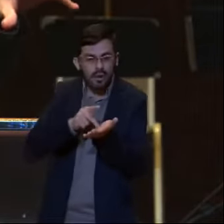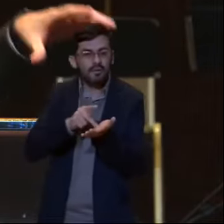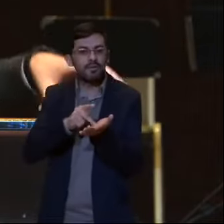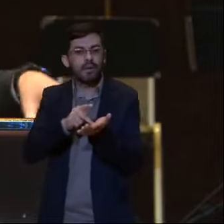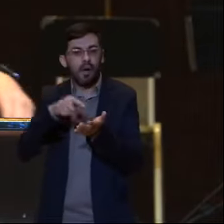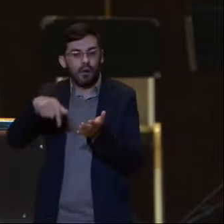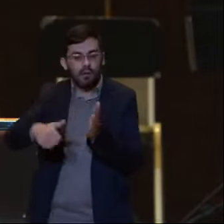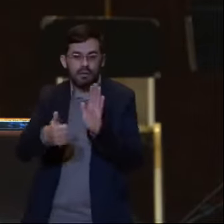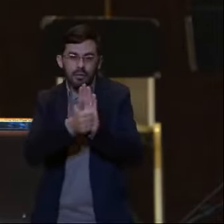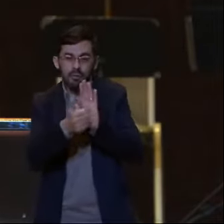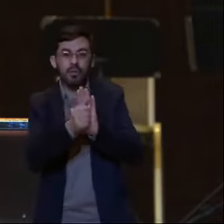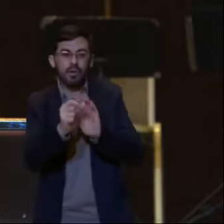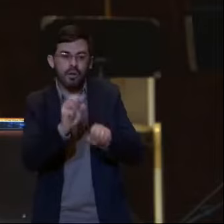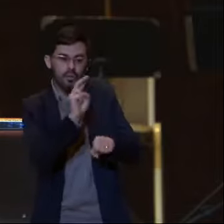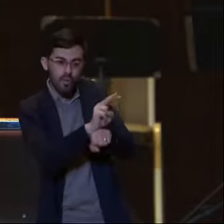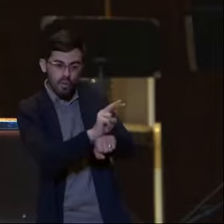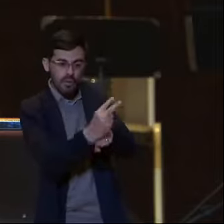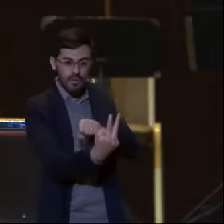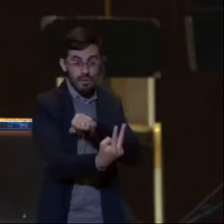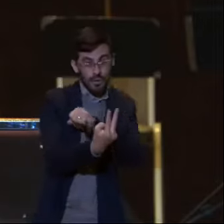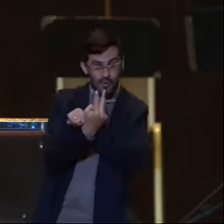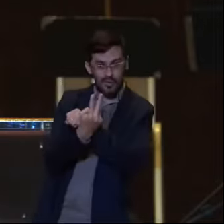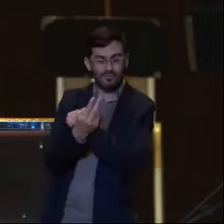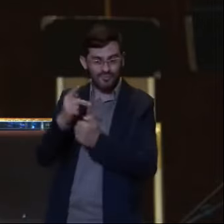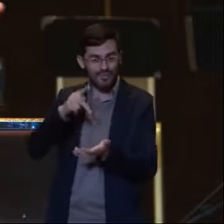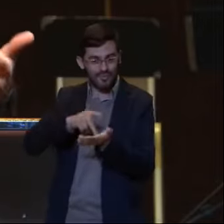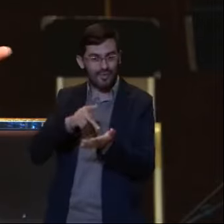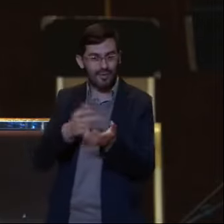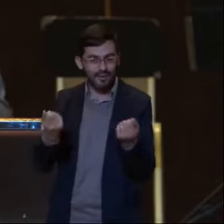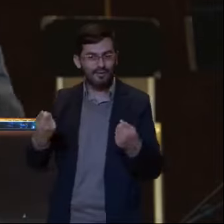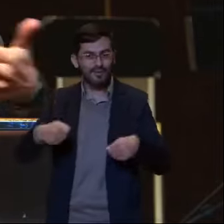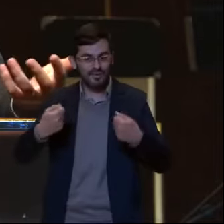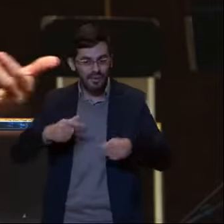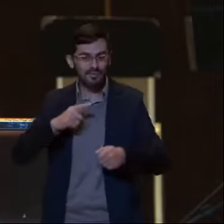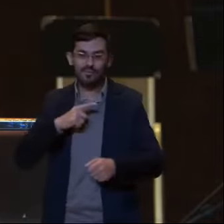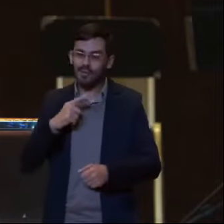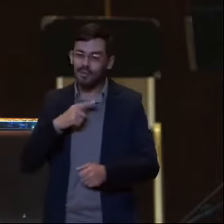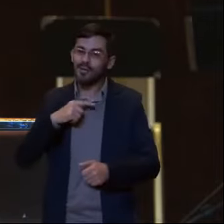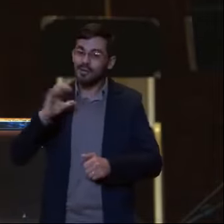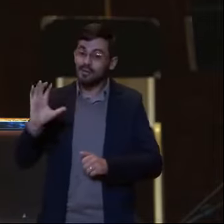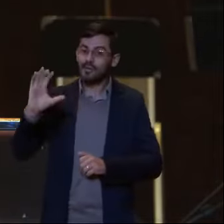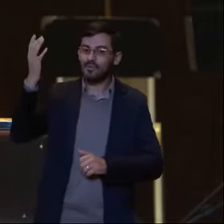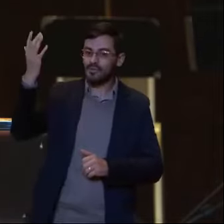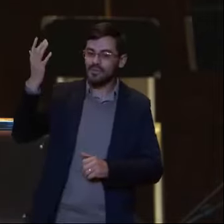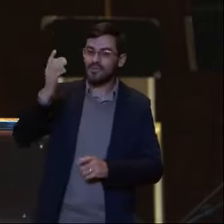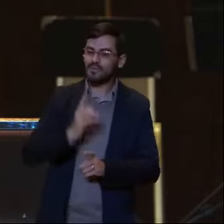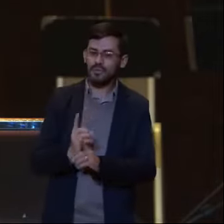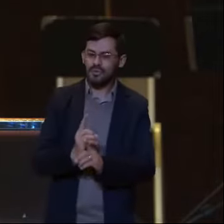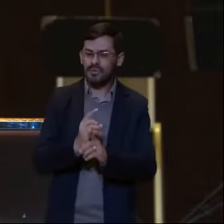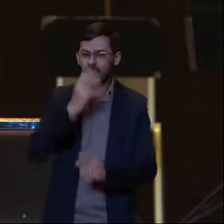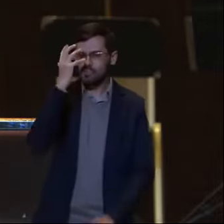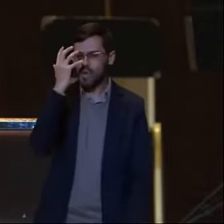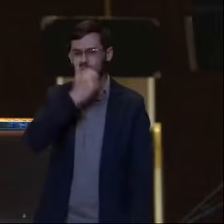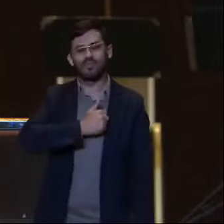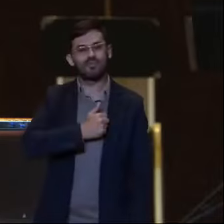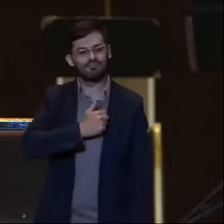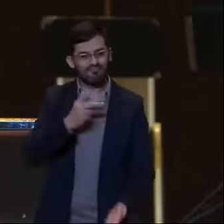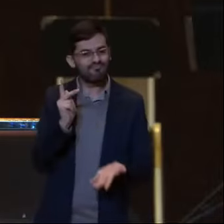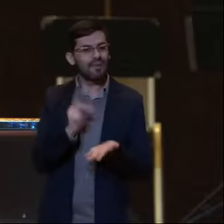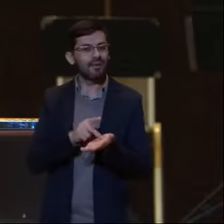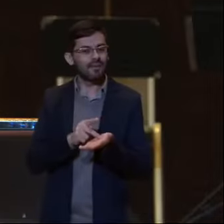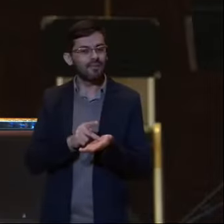todos cuidam e são cuidados. Essas duas expressões do discipulado acontecem. E tão bonito, né? A gente vê